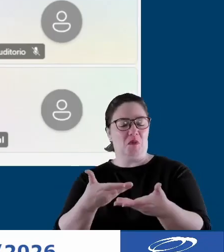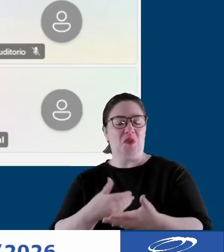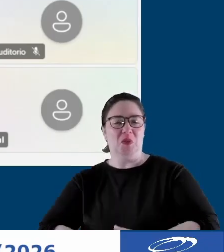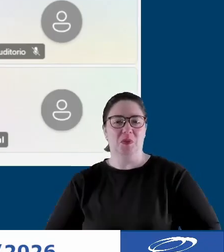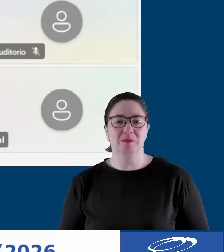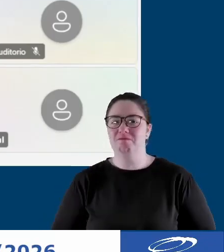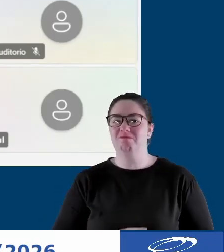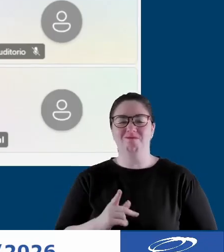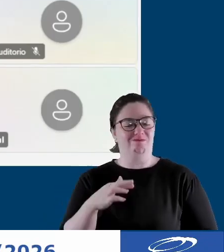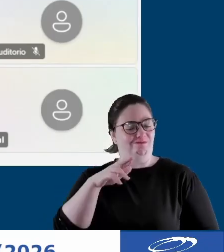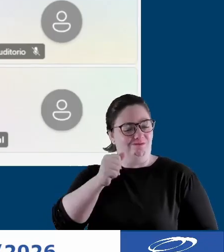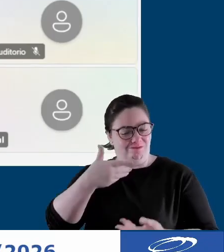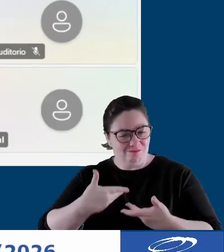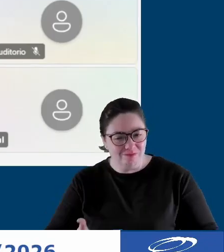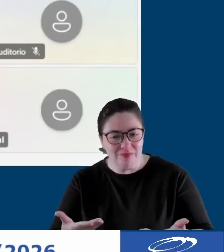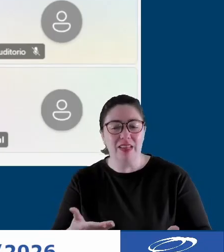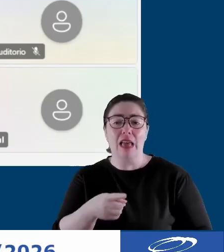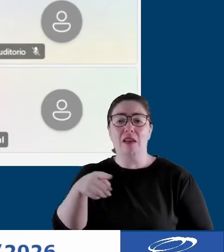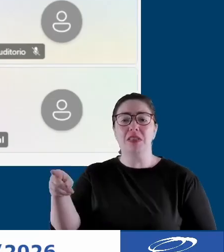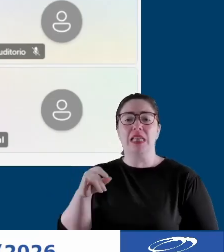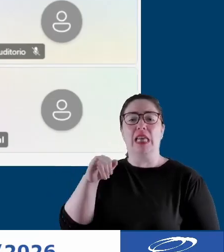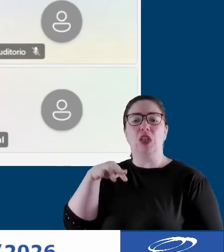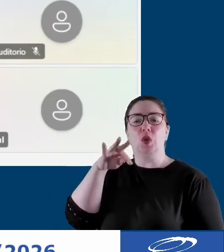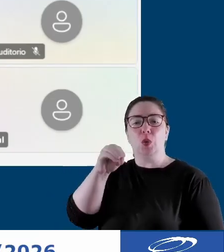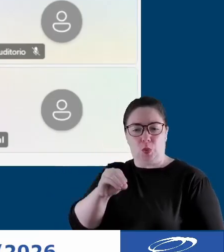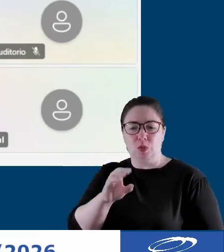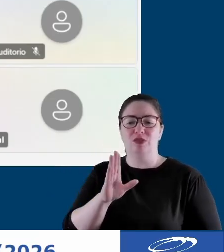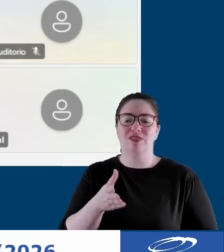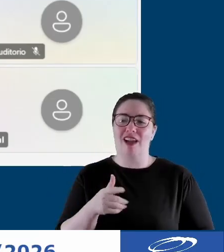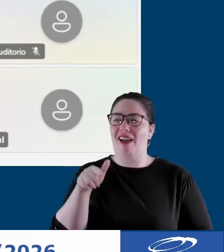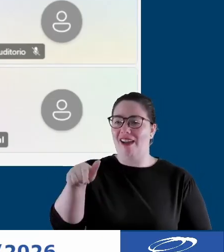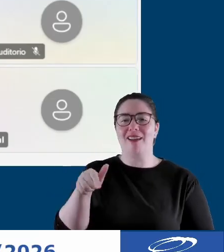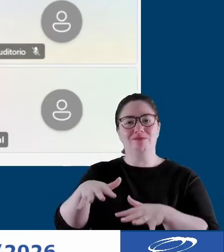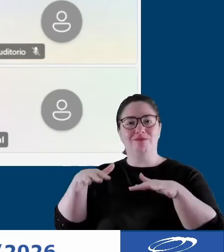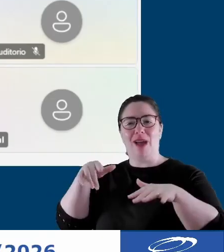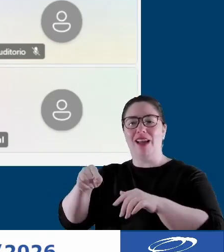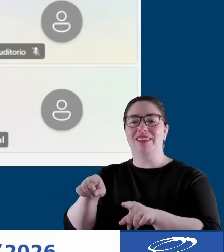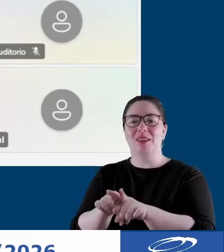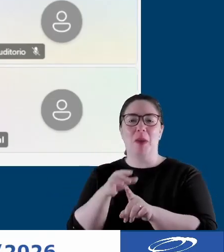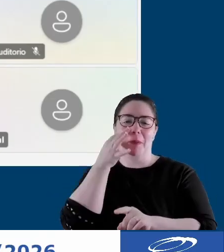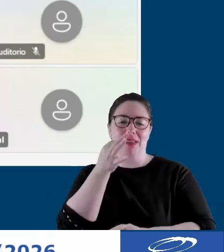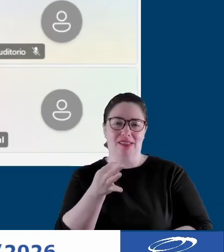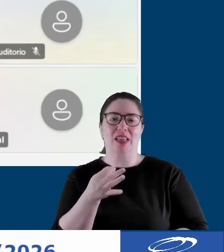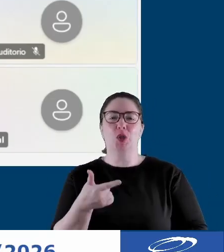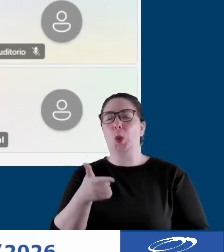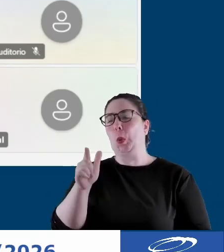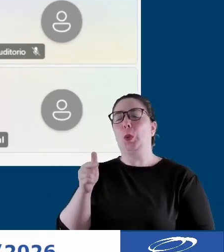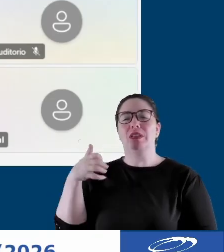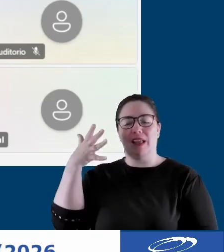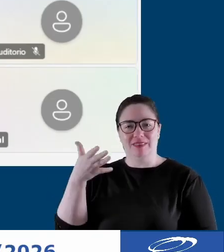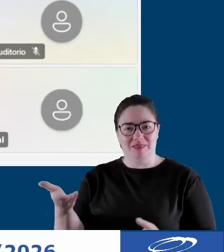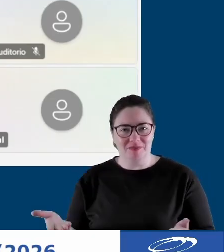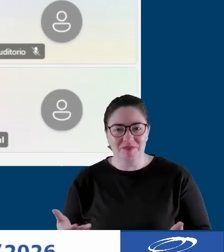honra falar para os meus amigos do INTO. Eu já estive nesse palco aí presencialmente, dando outra aula, e infelizmente eu não